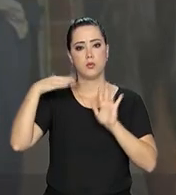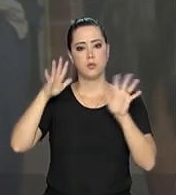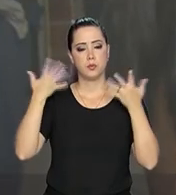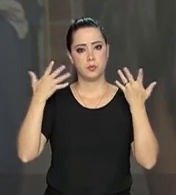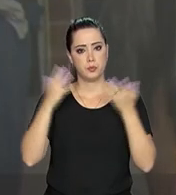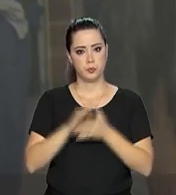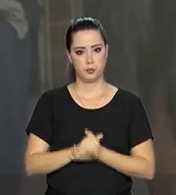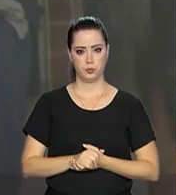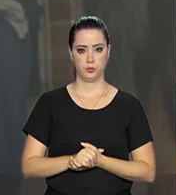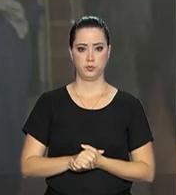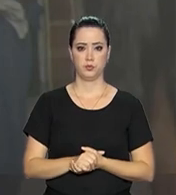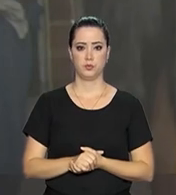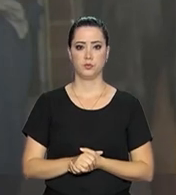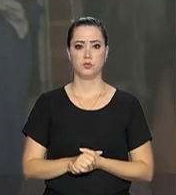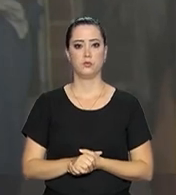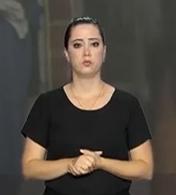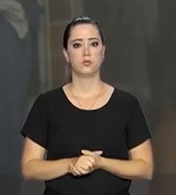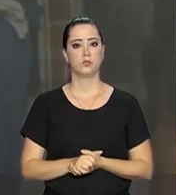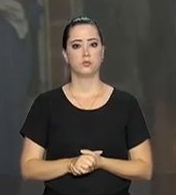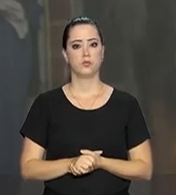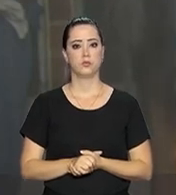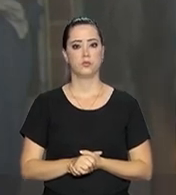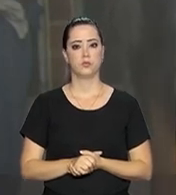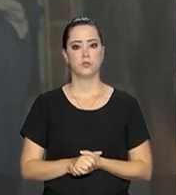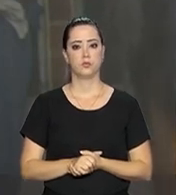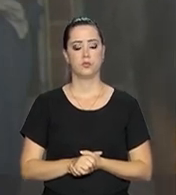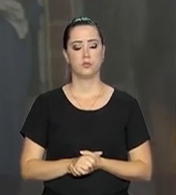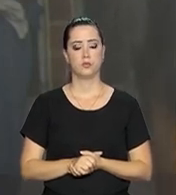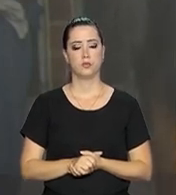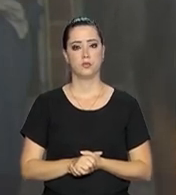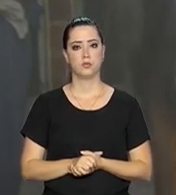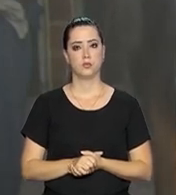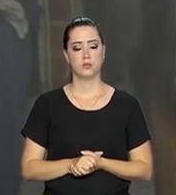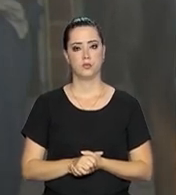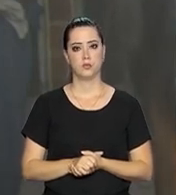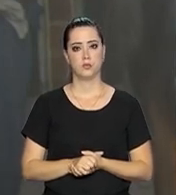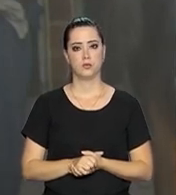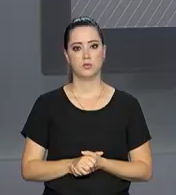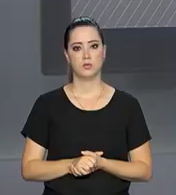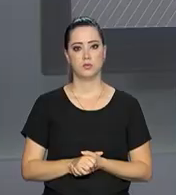Somos jovens e temos bastante saúde para sair adelante.